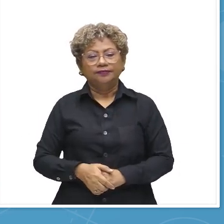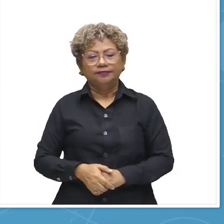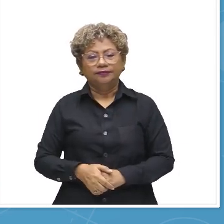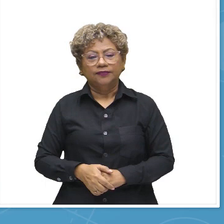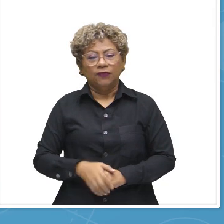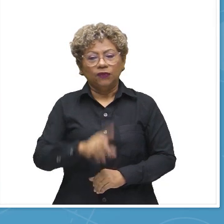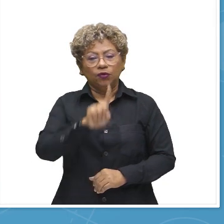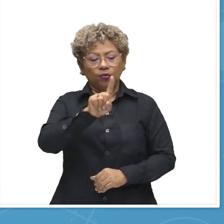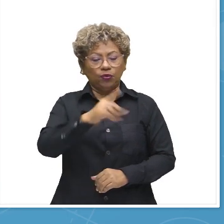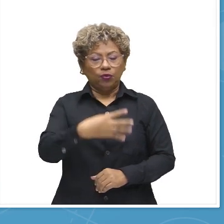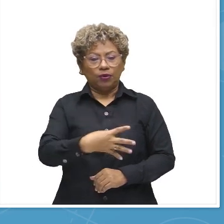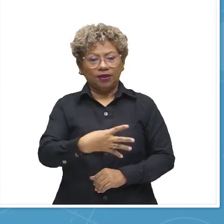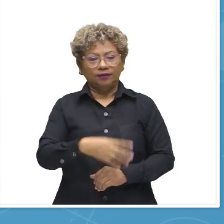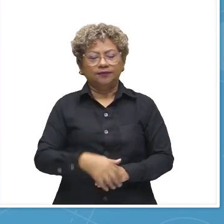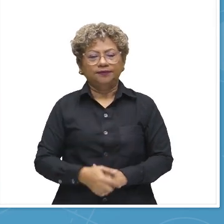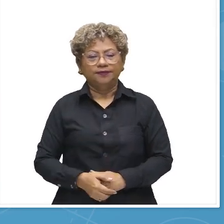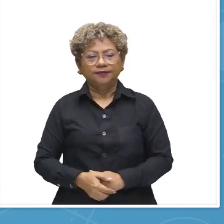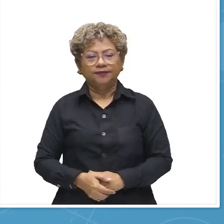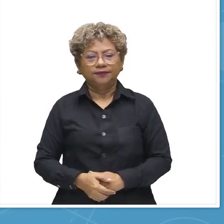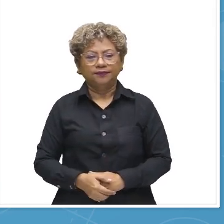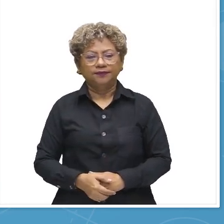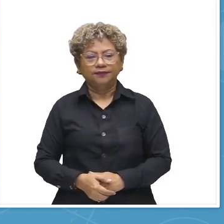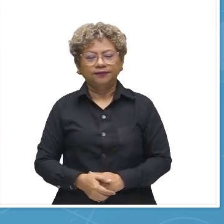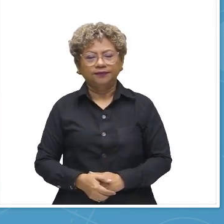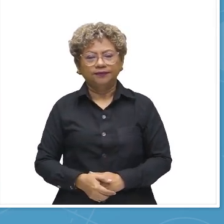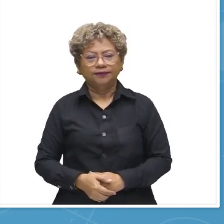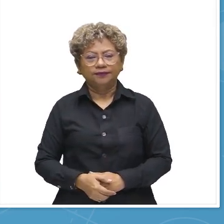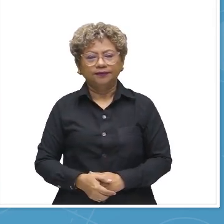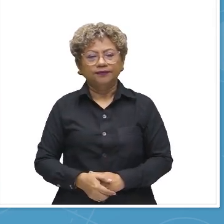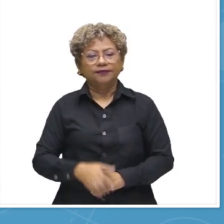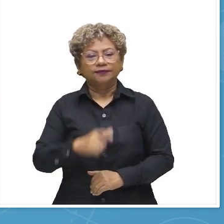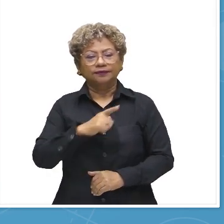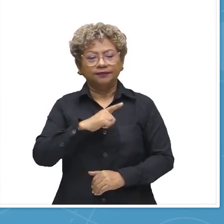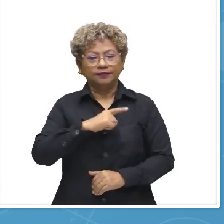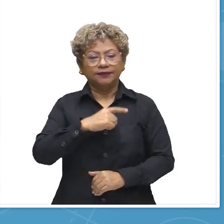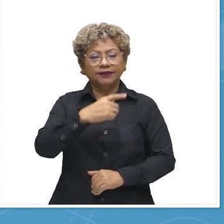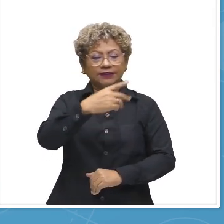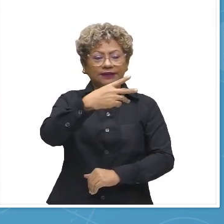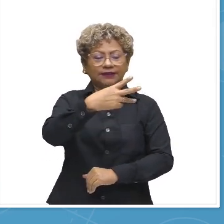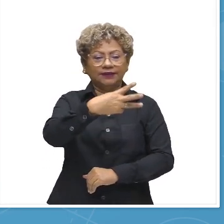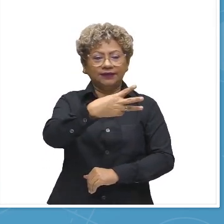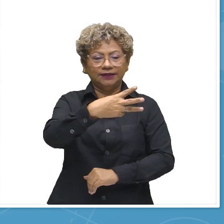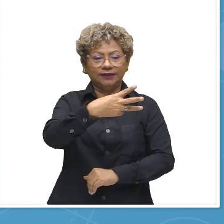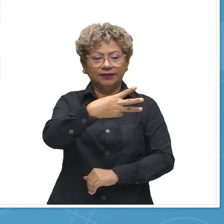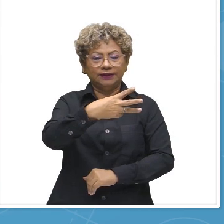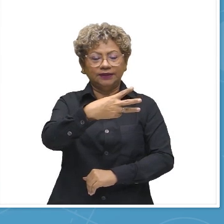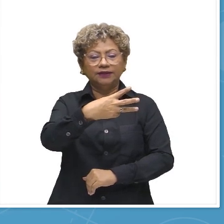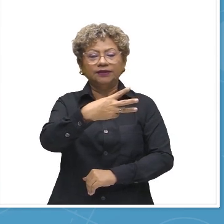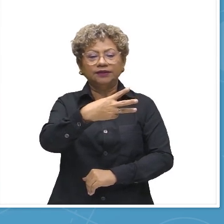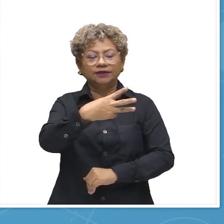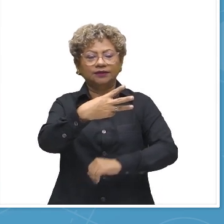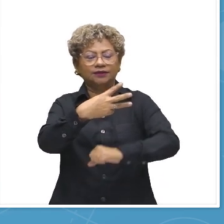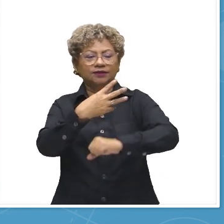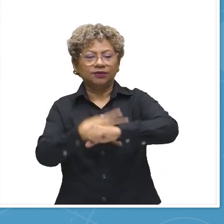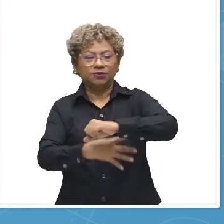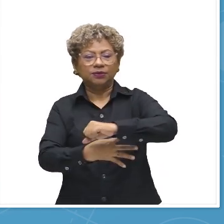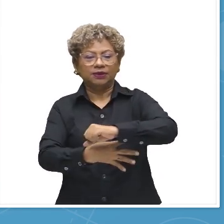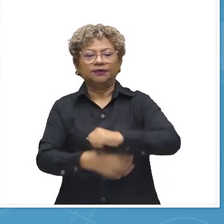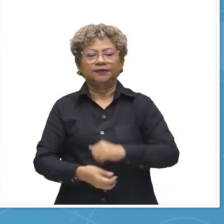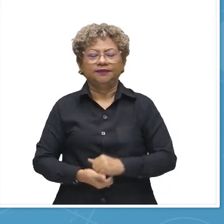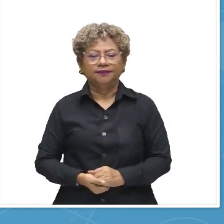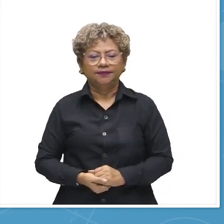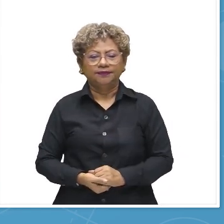seguindo. Escreva a fração que representa a parte pintada. Então, é o contrário do que nós fizemos agora há pouco, né?